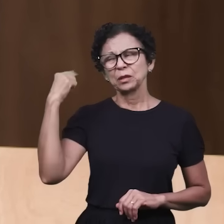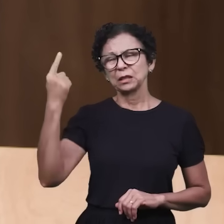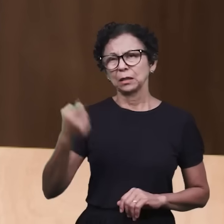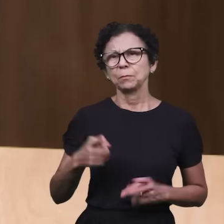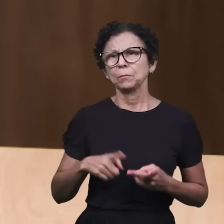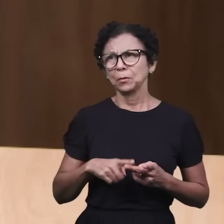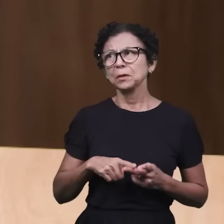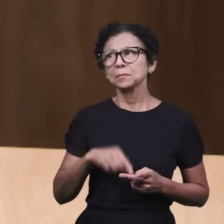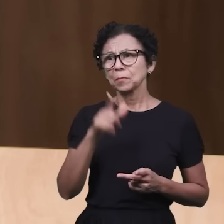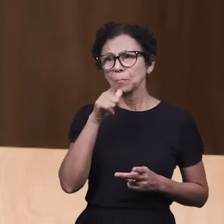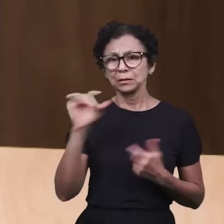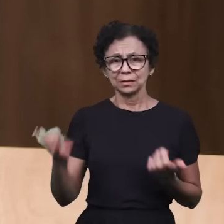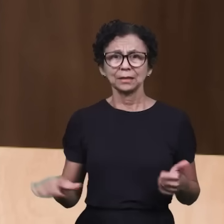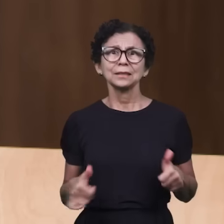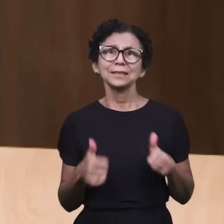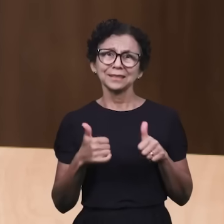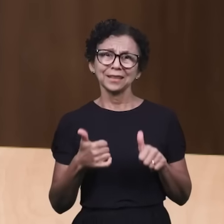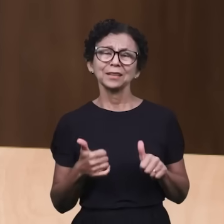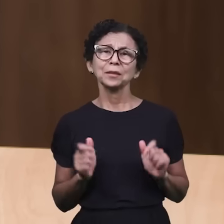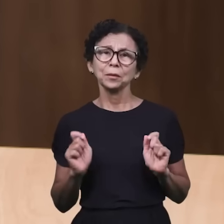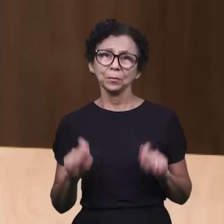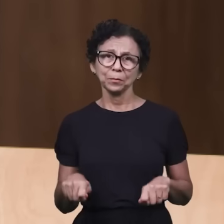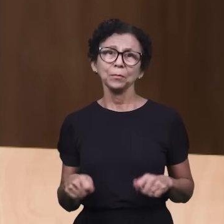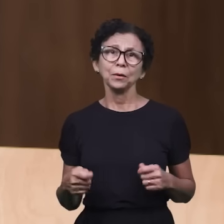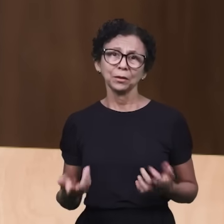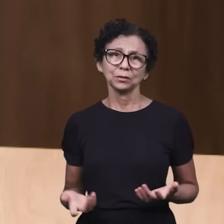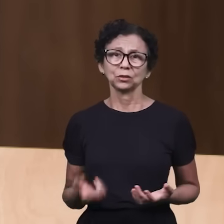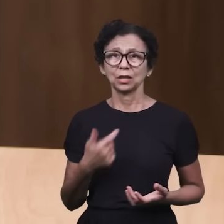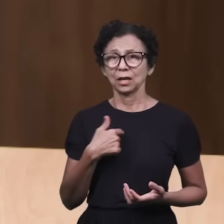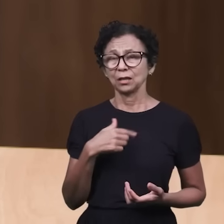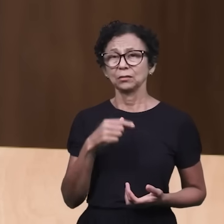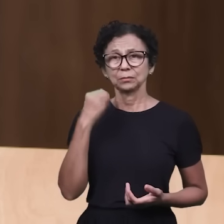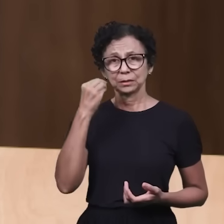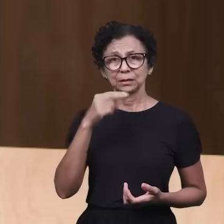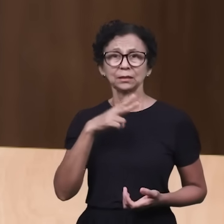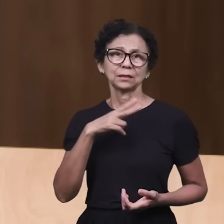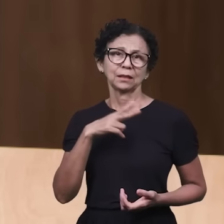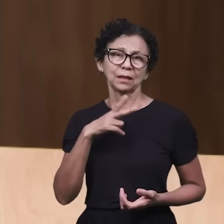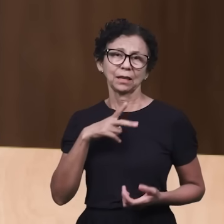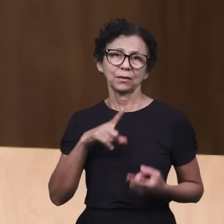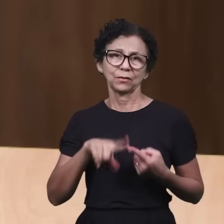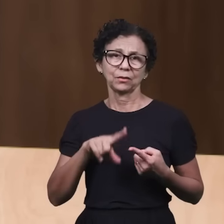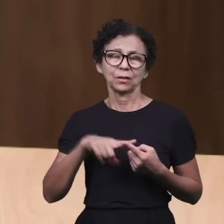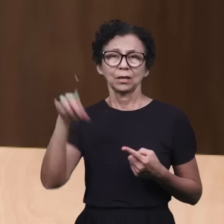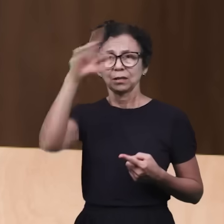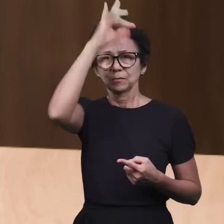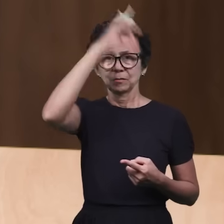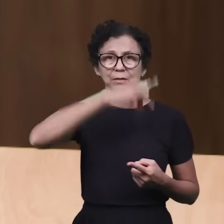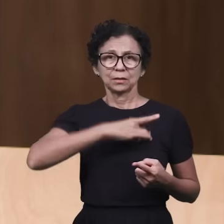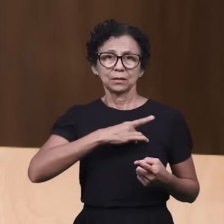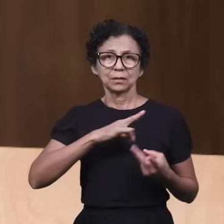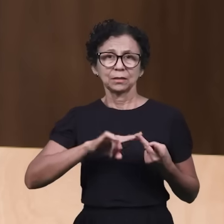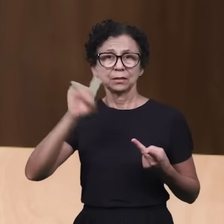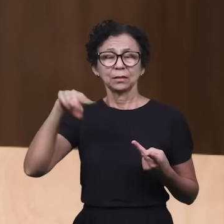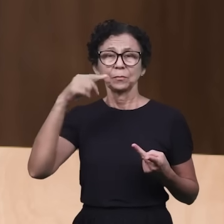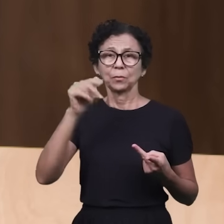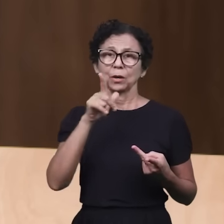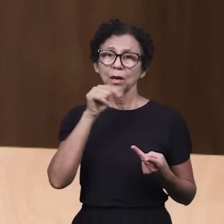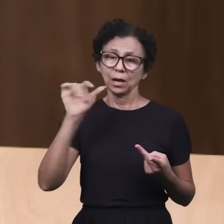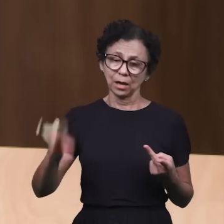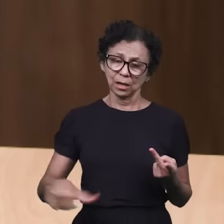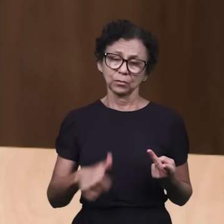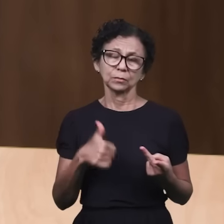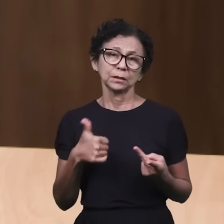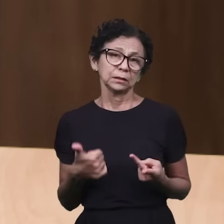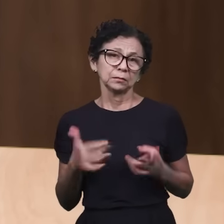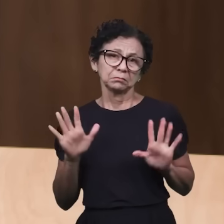Alexandre começou falando sobre batismo de arrependimento, quer dizer, João pregava, né, o João,